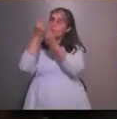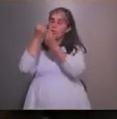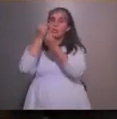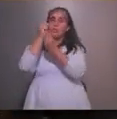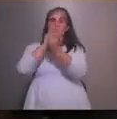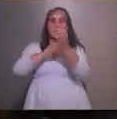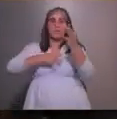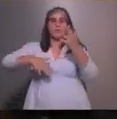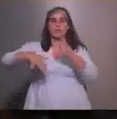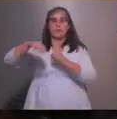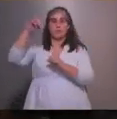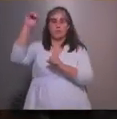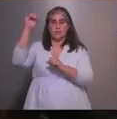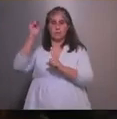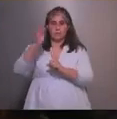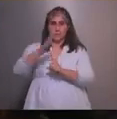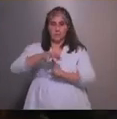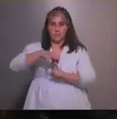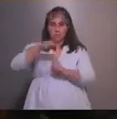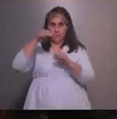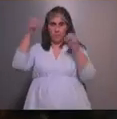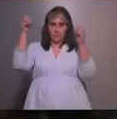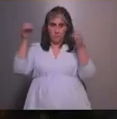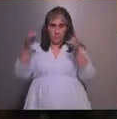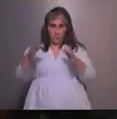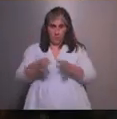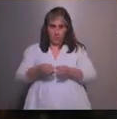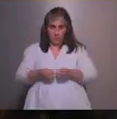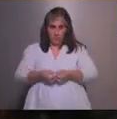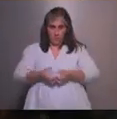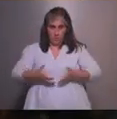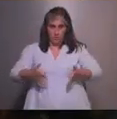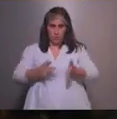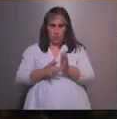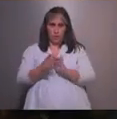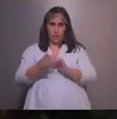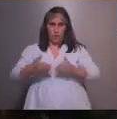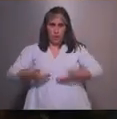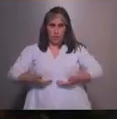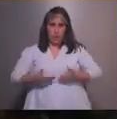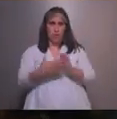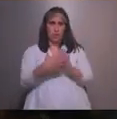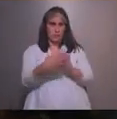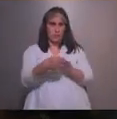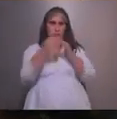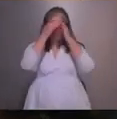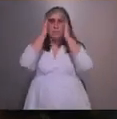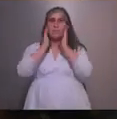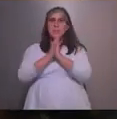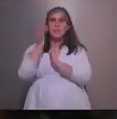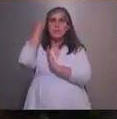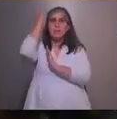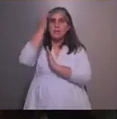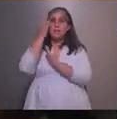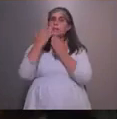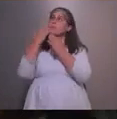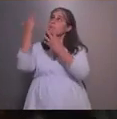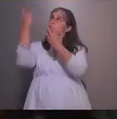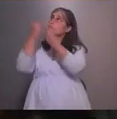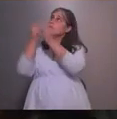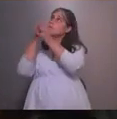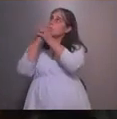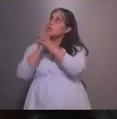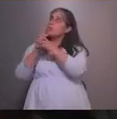vós entre as mulheres, e bendito é o fruto do vosso ventre, Jesus. Santa Maria, Mãe de Deus, rogai por